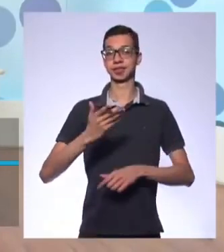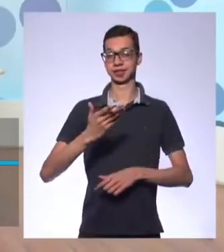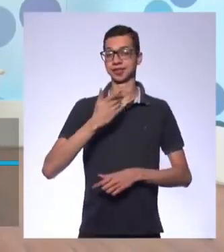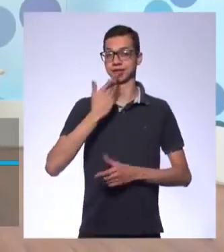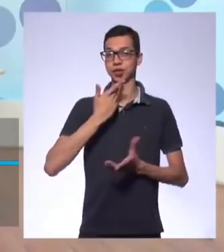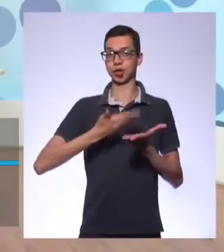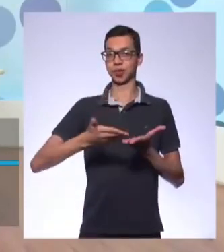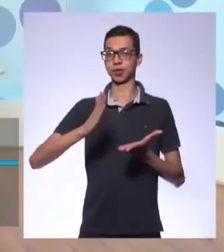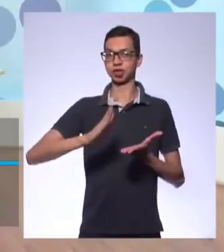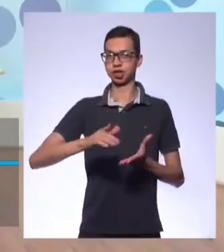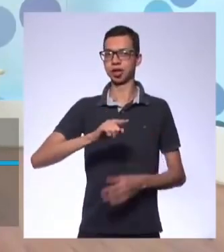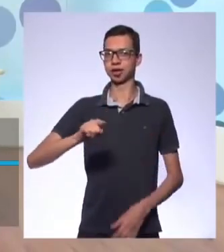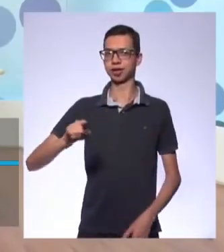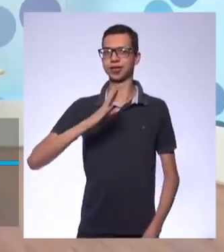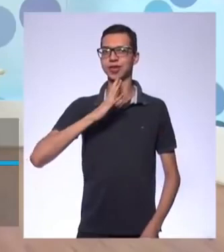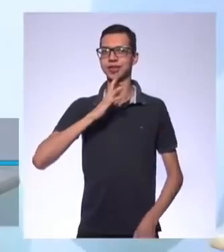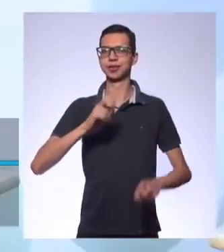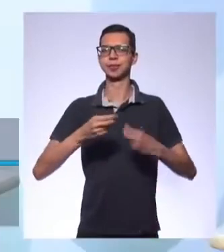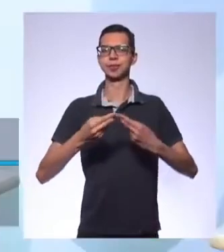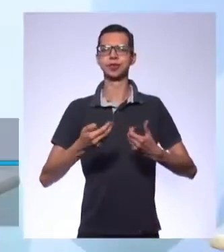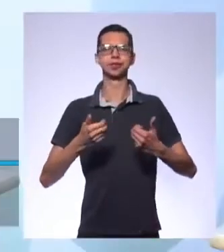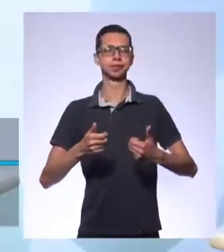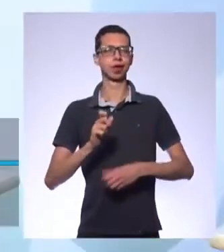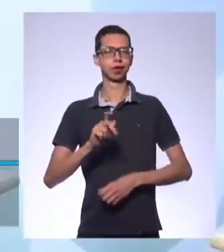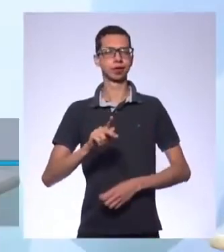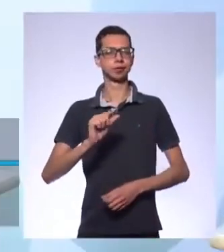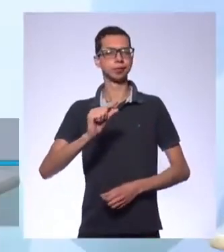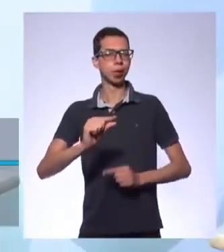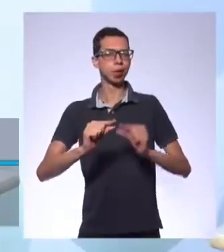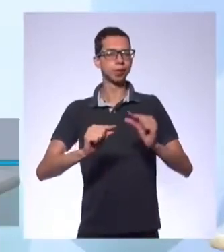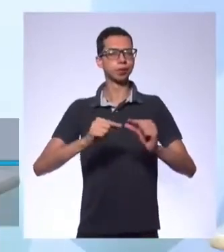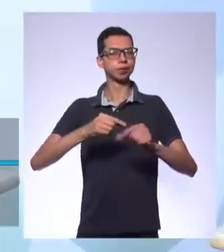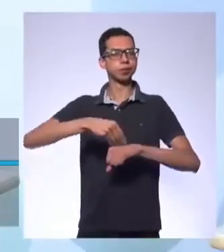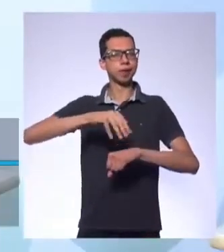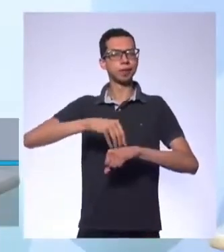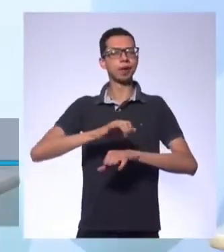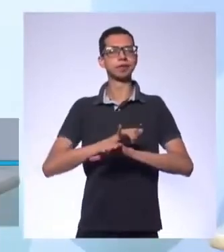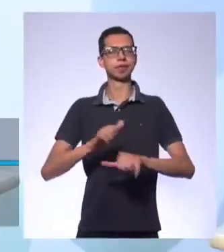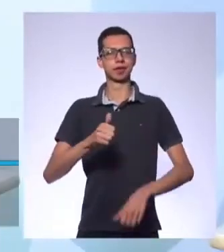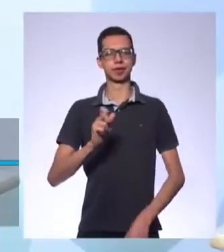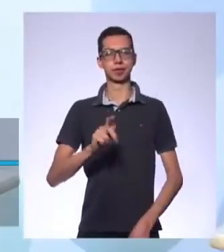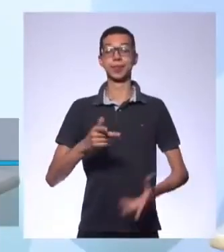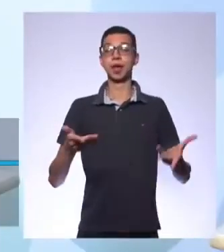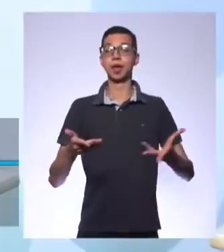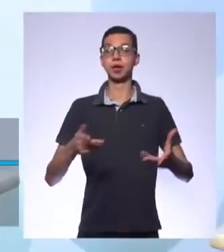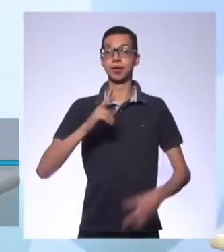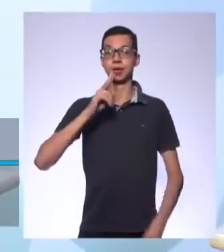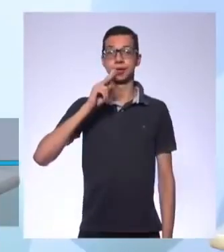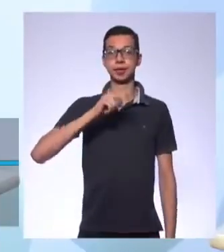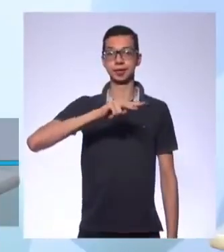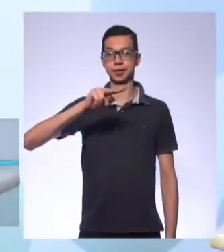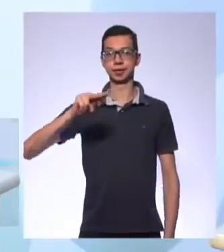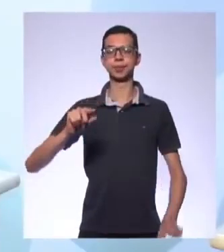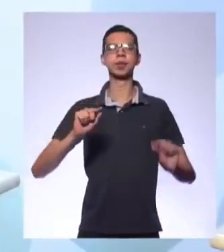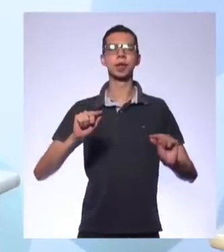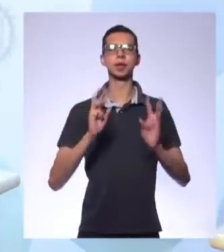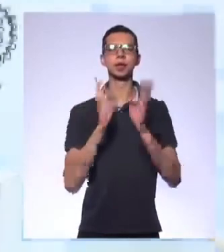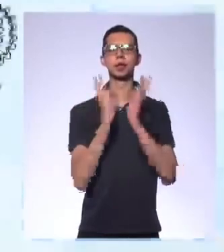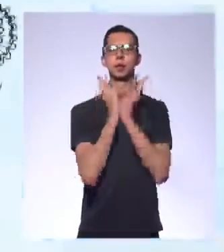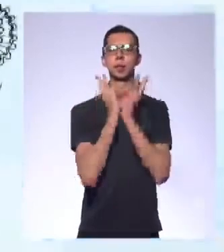verdade. Vamos lá. Mas tudo bem, falaram um pouquinho, né? Vamos ler um pouquinho para eles. Quem foi o William